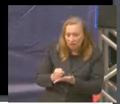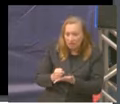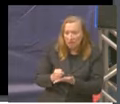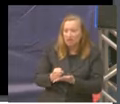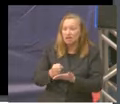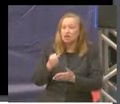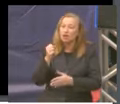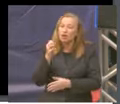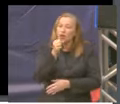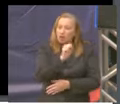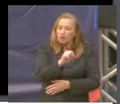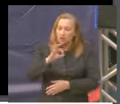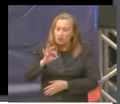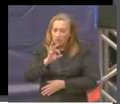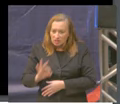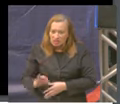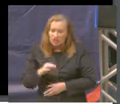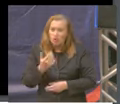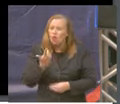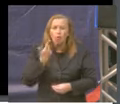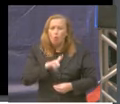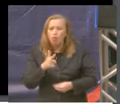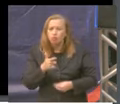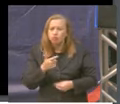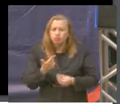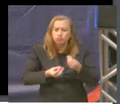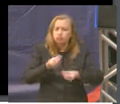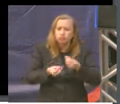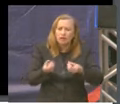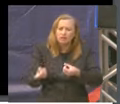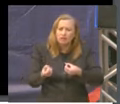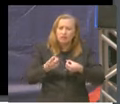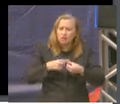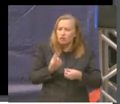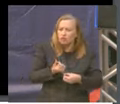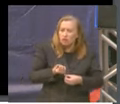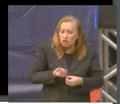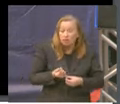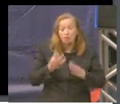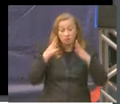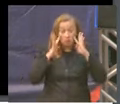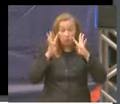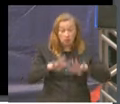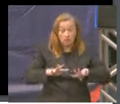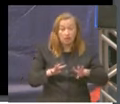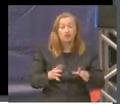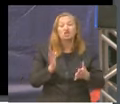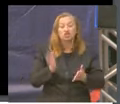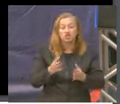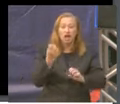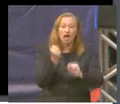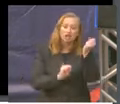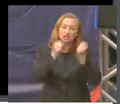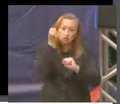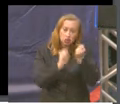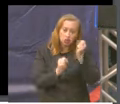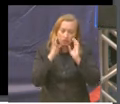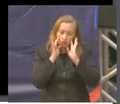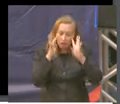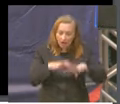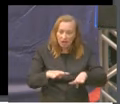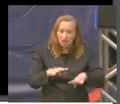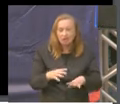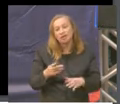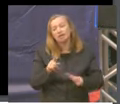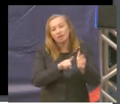práticas, como é que isso não é um ganho real? Então ela precisa ter um olhar mais atento sobre isso. Já a indústria tem um olhar mais atento. E a próxima